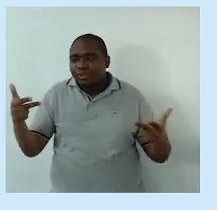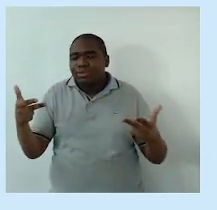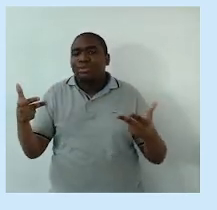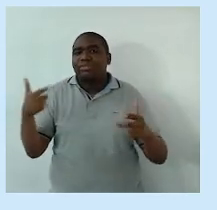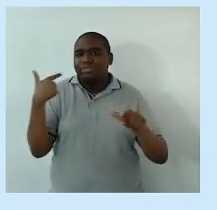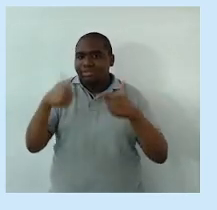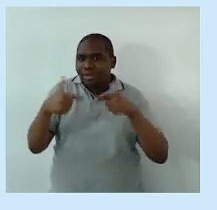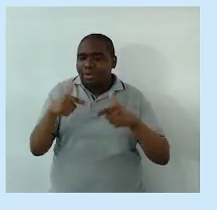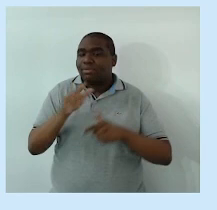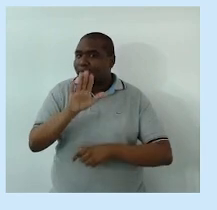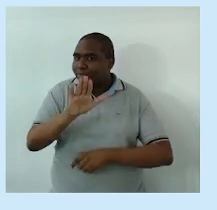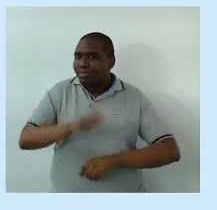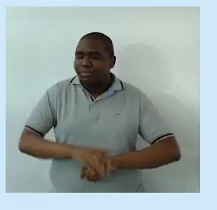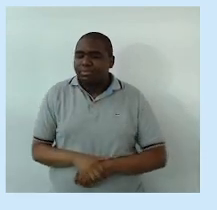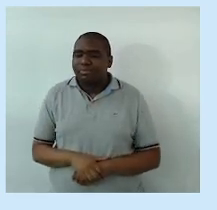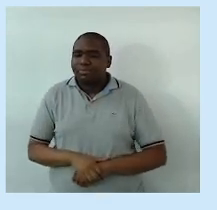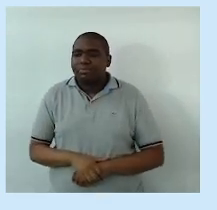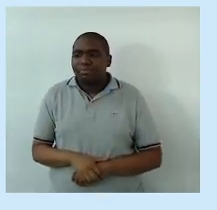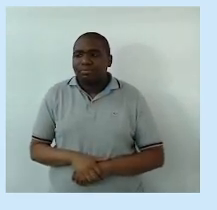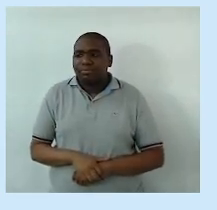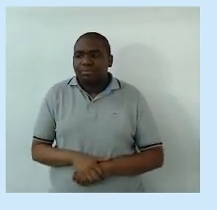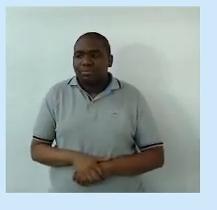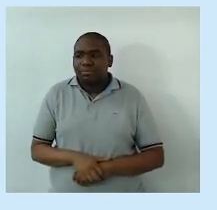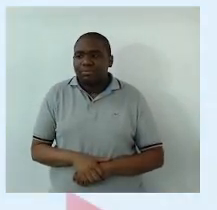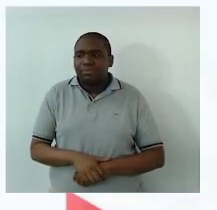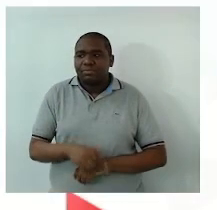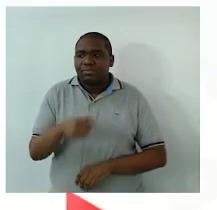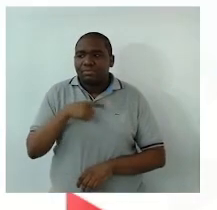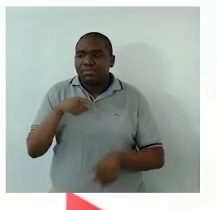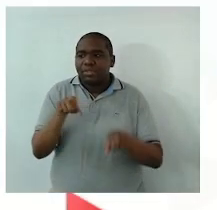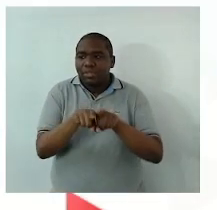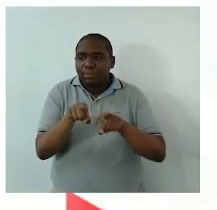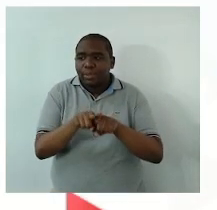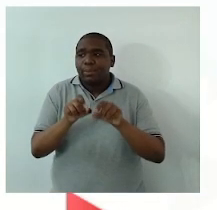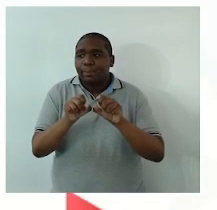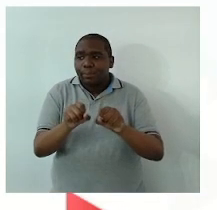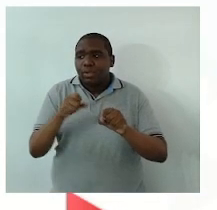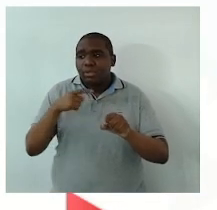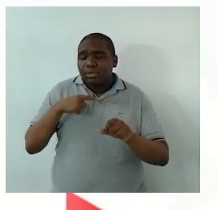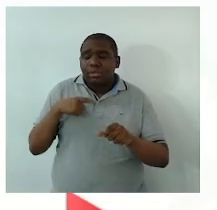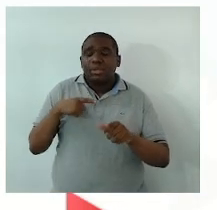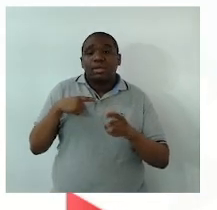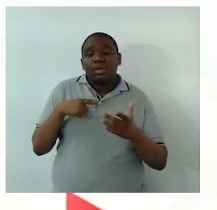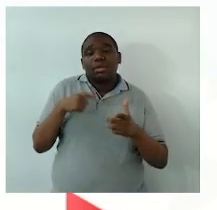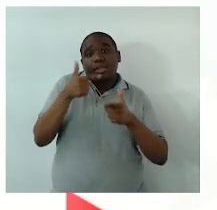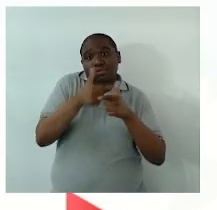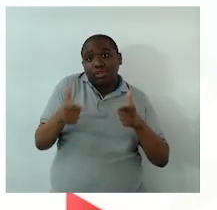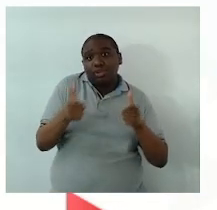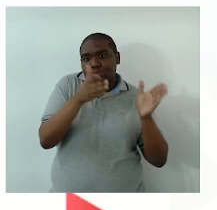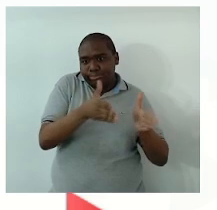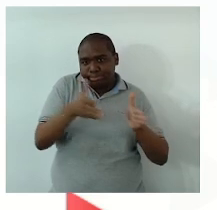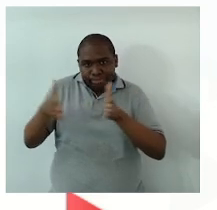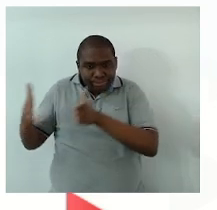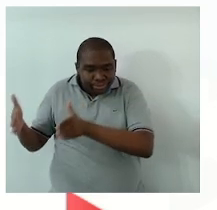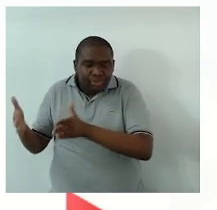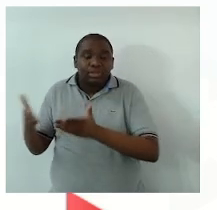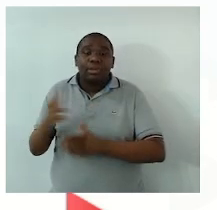obras daqui a pouco. Suas produções podem ser divididas em 3 fases.